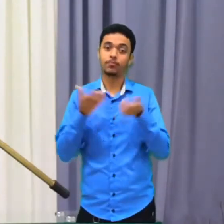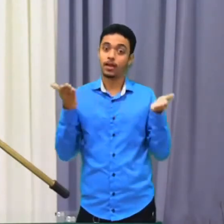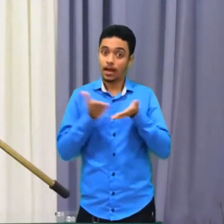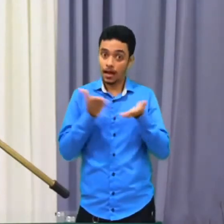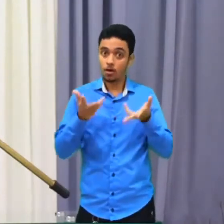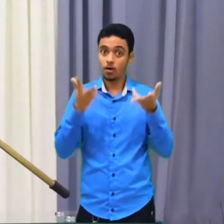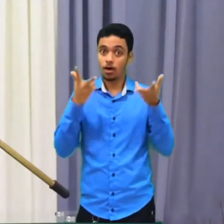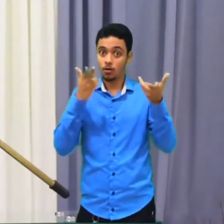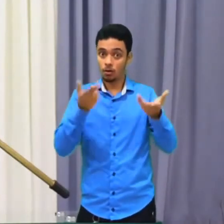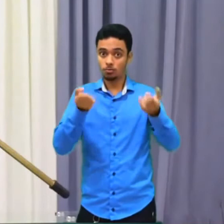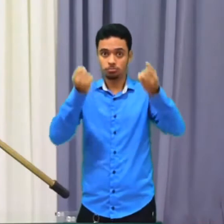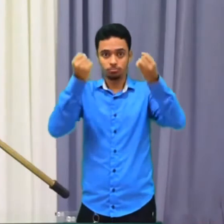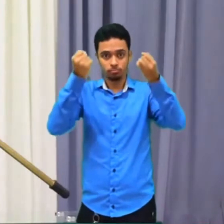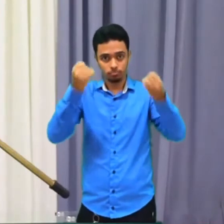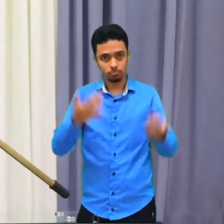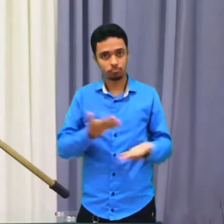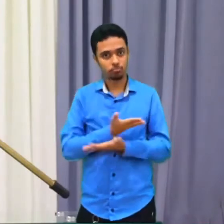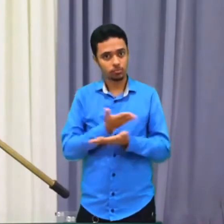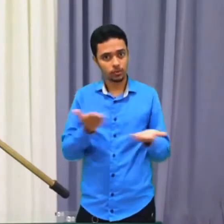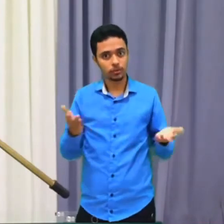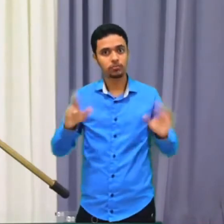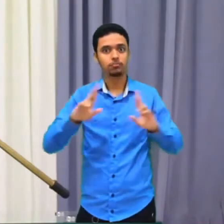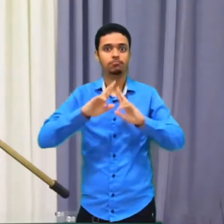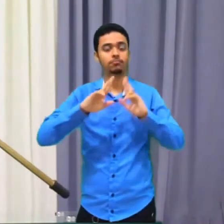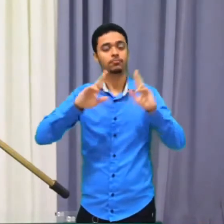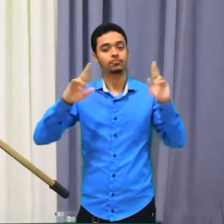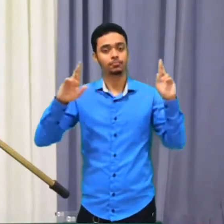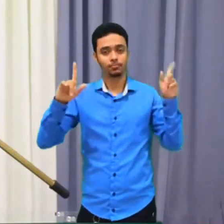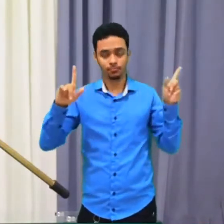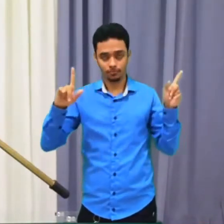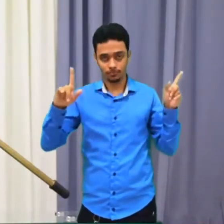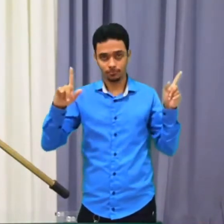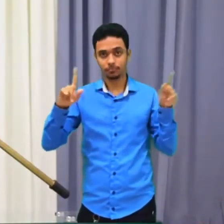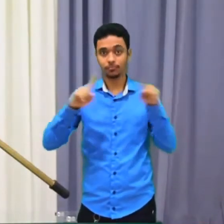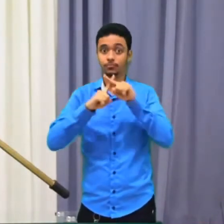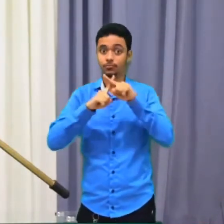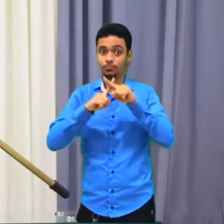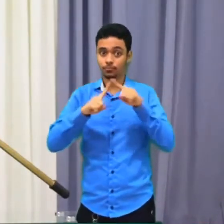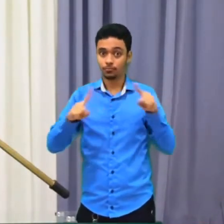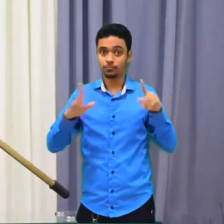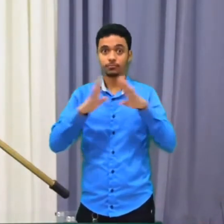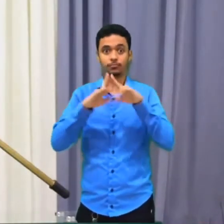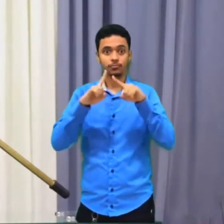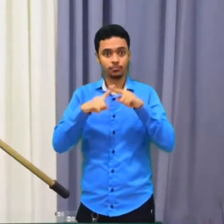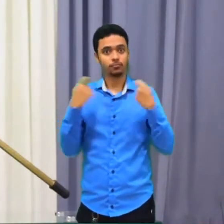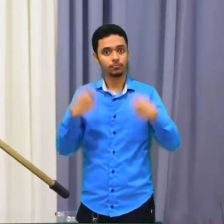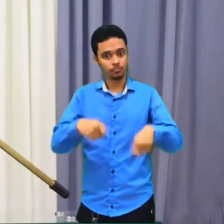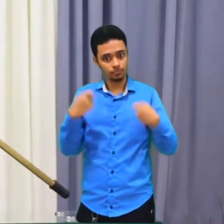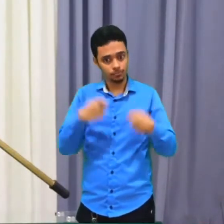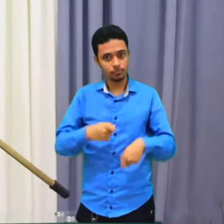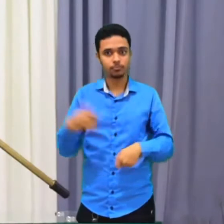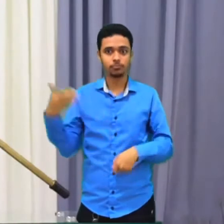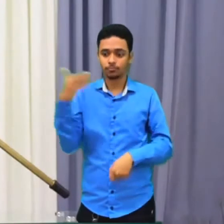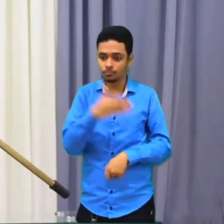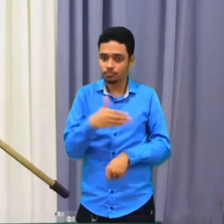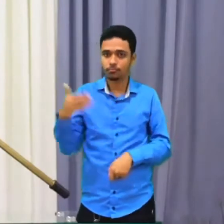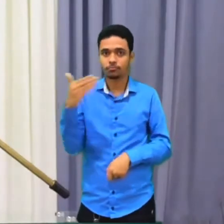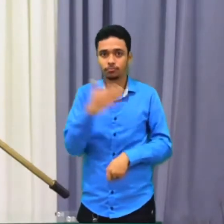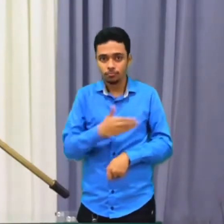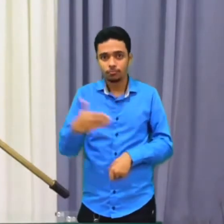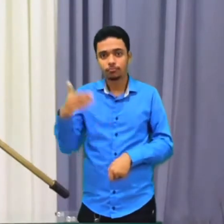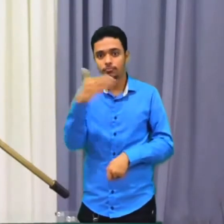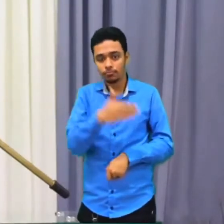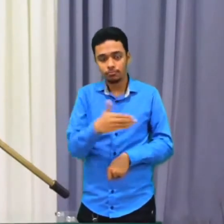como já temos dito, são dias diferenciados. Mas a igreja deve congregar, a igreja precisa